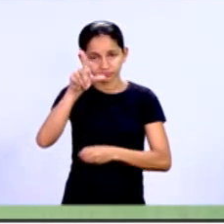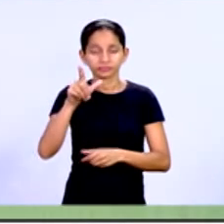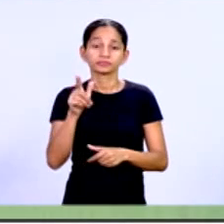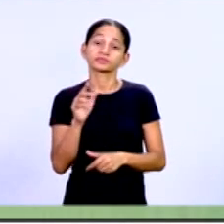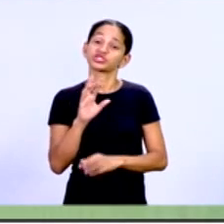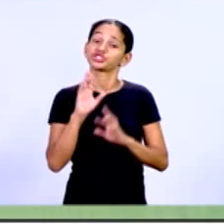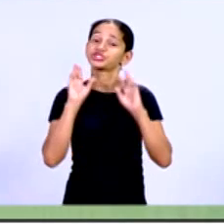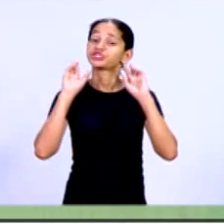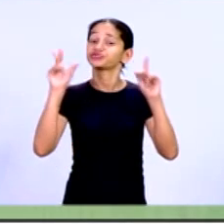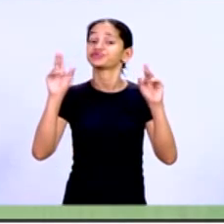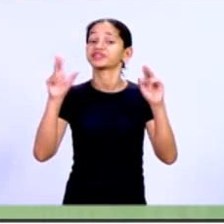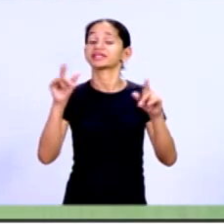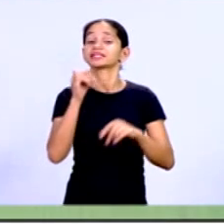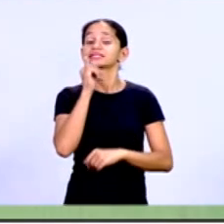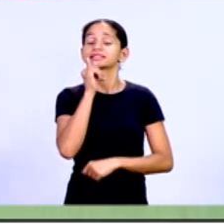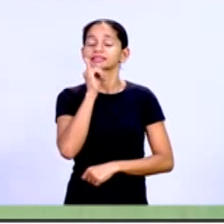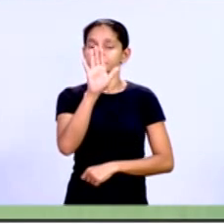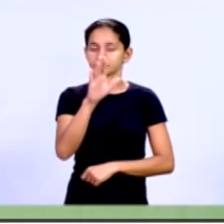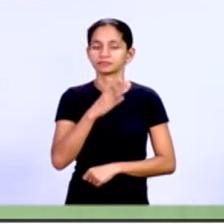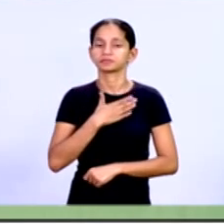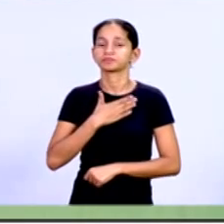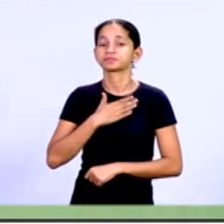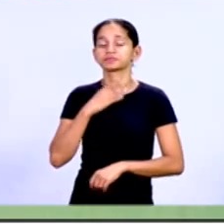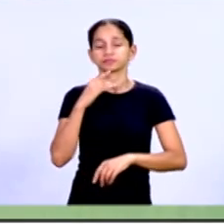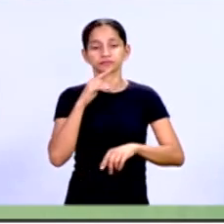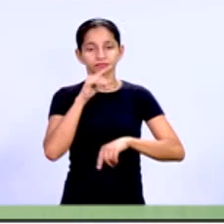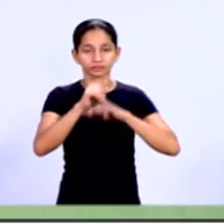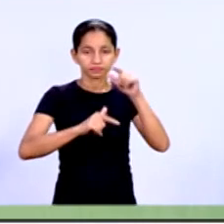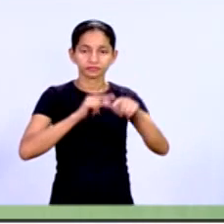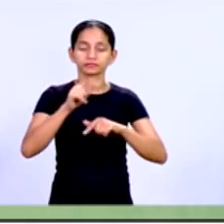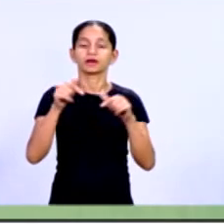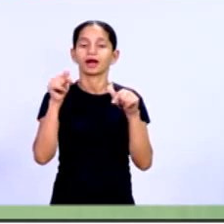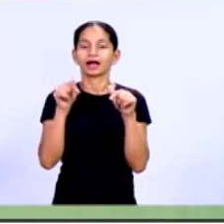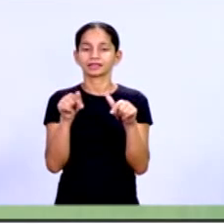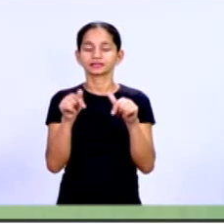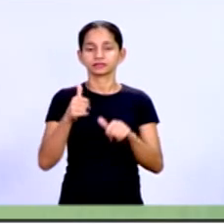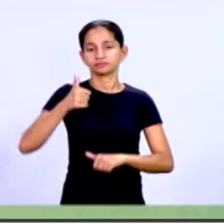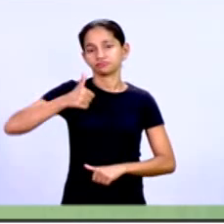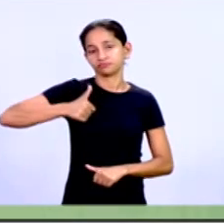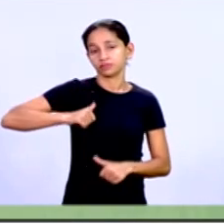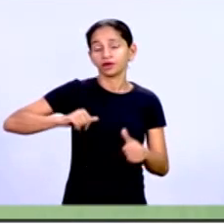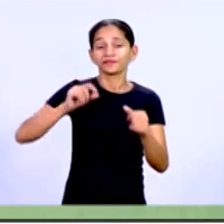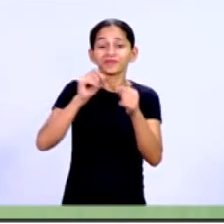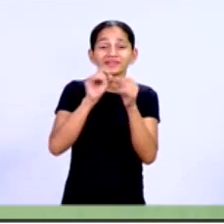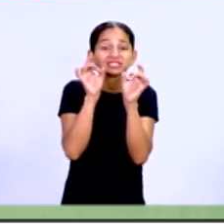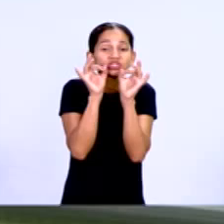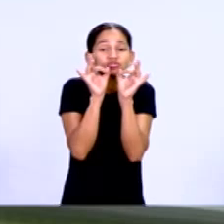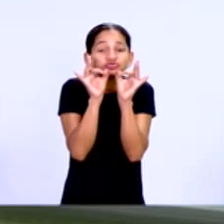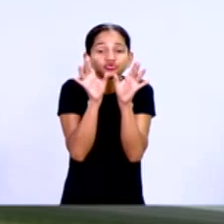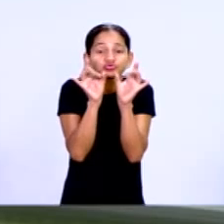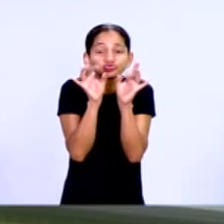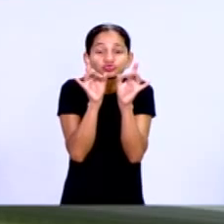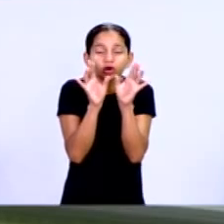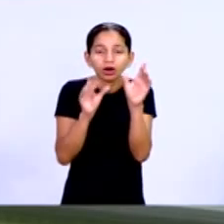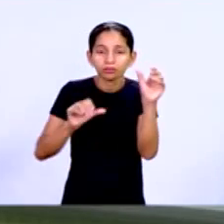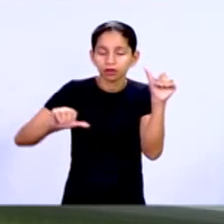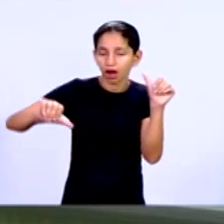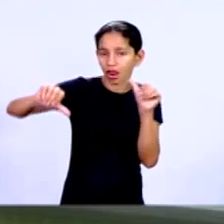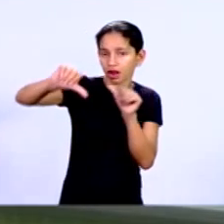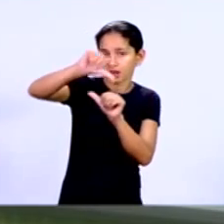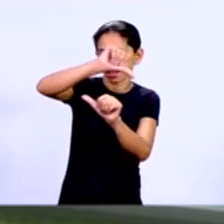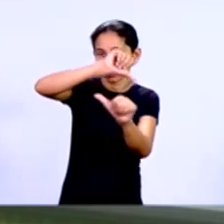já é diferente. Aí a empresa vai funcionar o que? A instituição vai funcionar como intermediador. Ela vai fazer por onde?